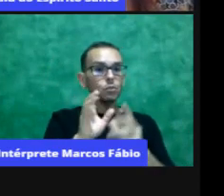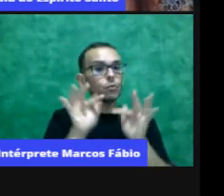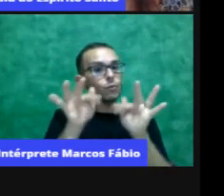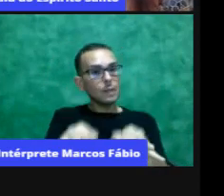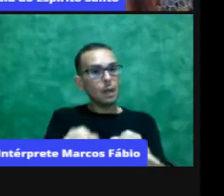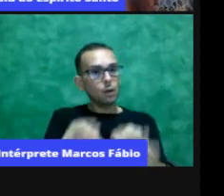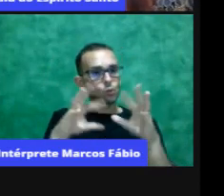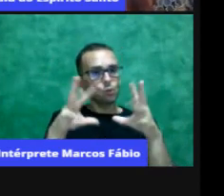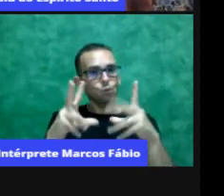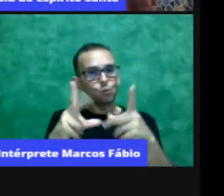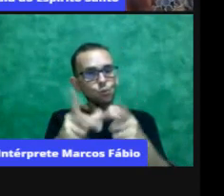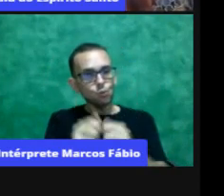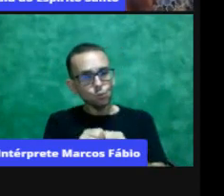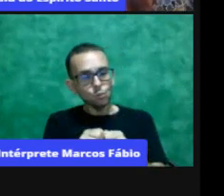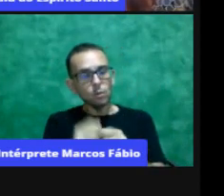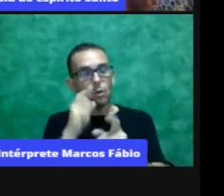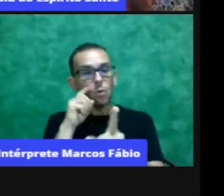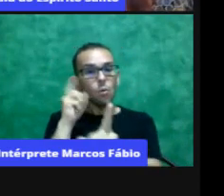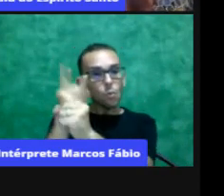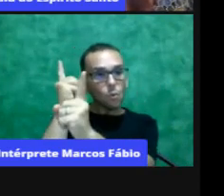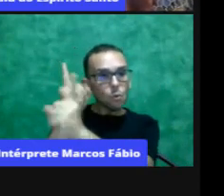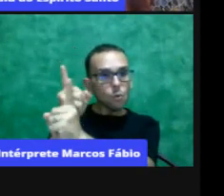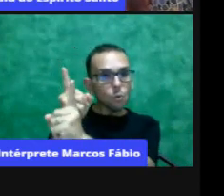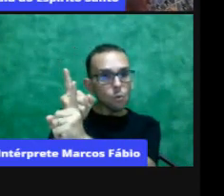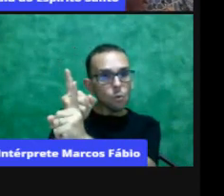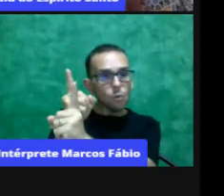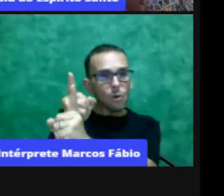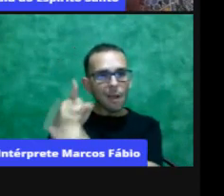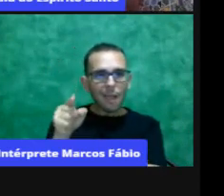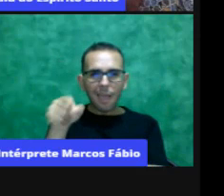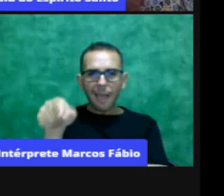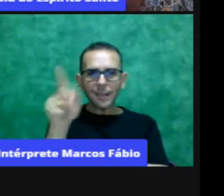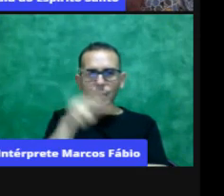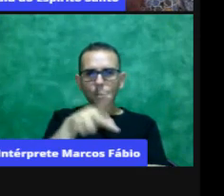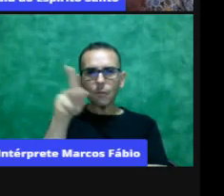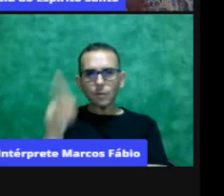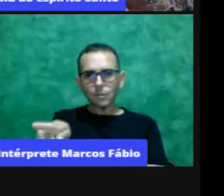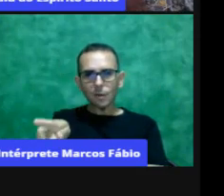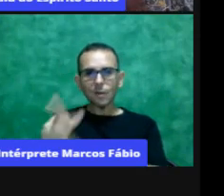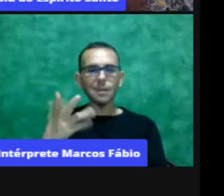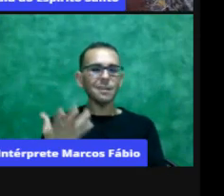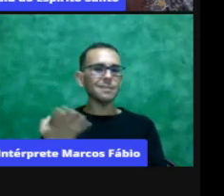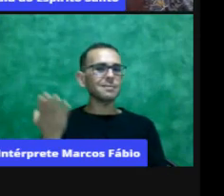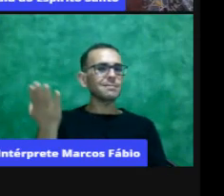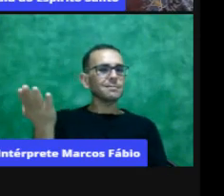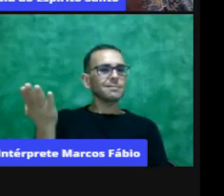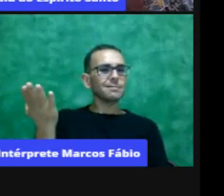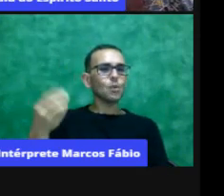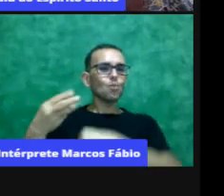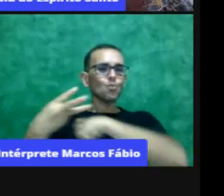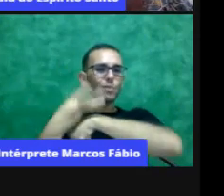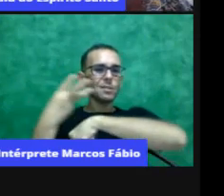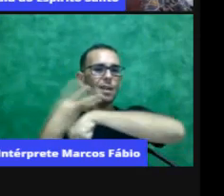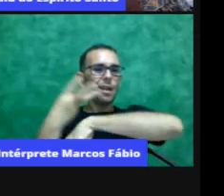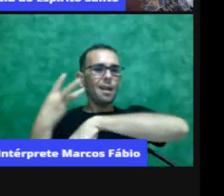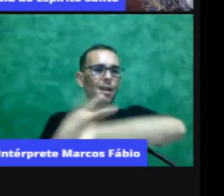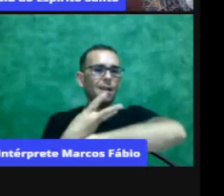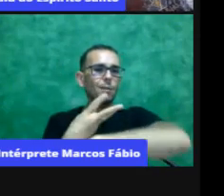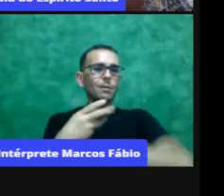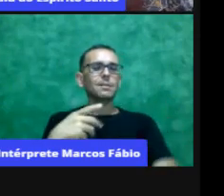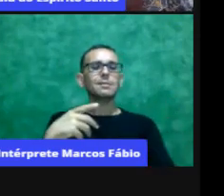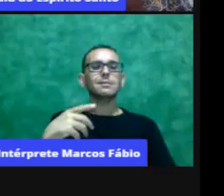disso tudo, a gente encontrou também essa professora coruja, né? Essa professora, ela tem